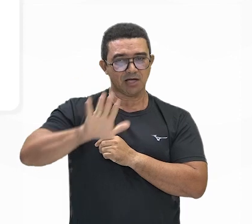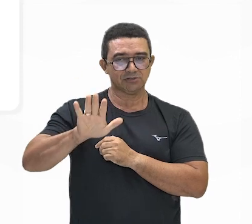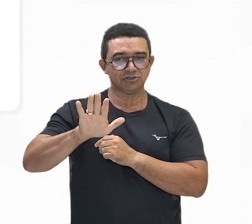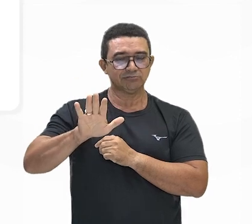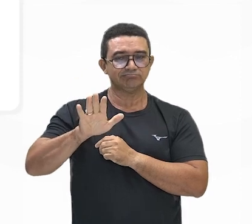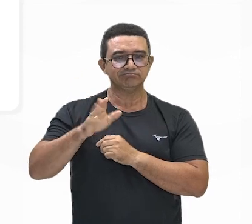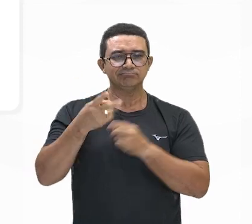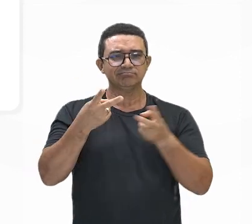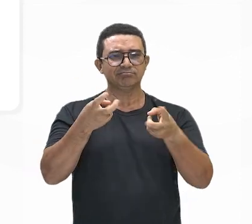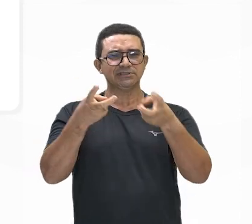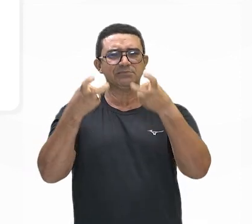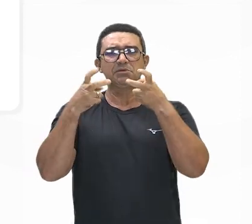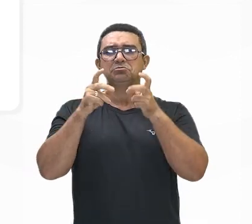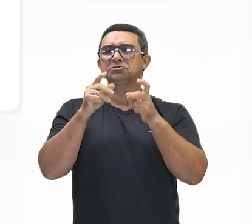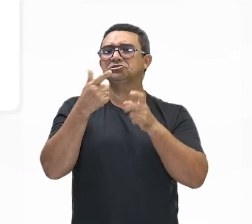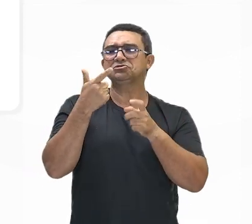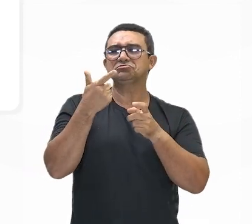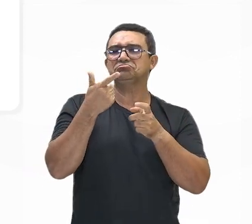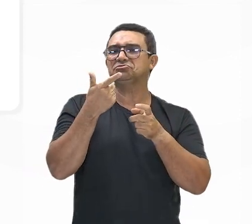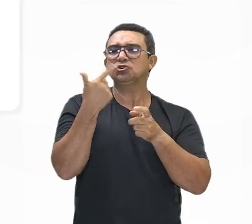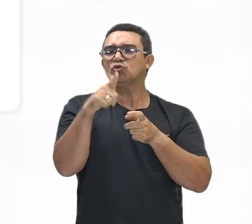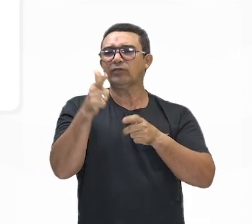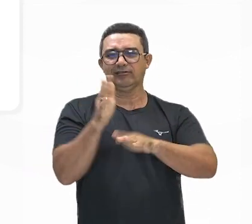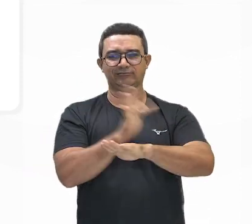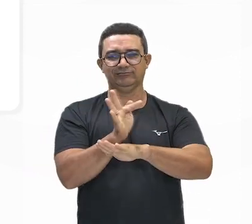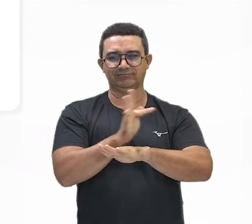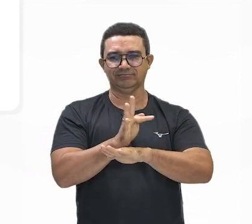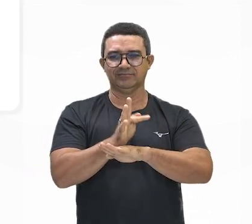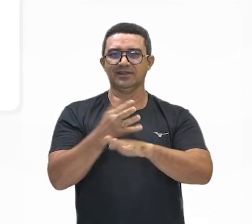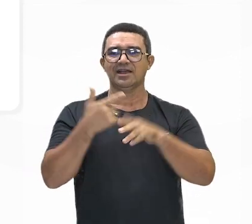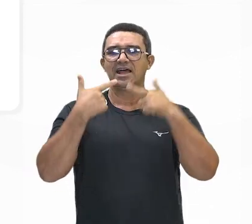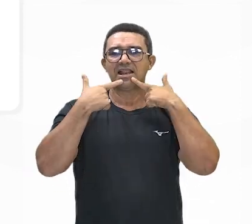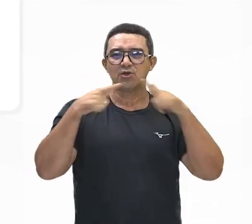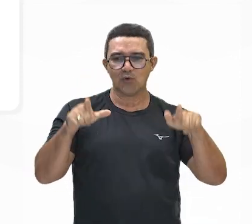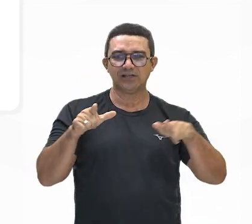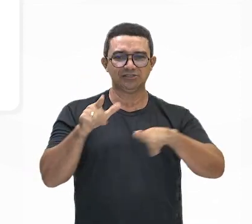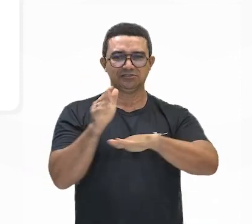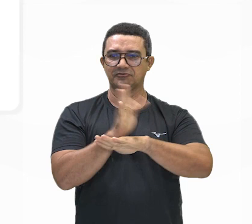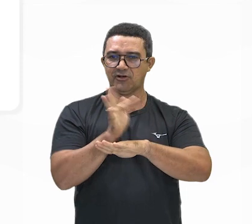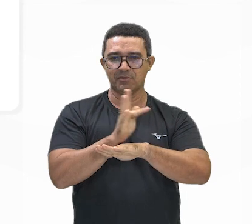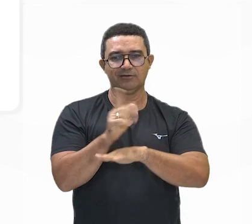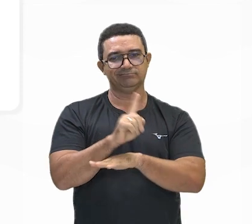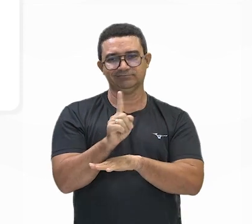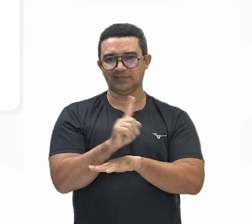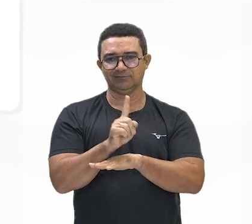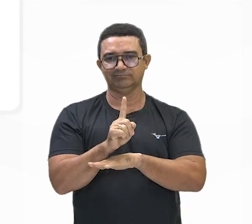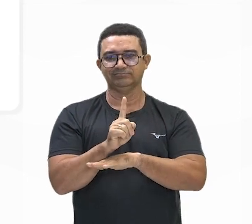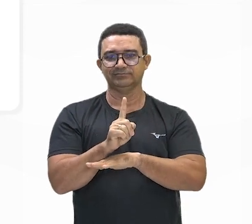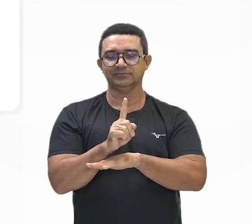tanta formalidade, né? Olha, nós temos aí o uso dos símbolos,